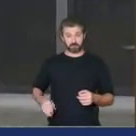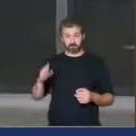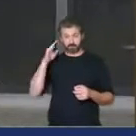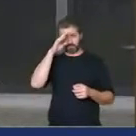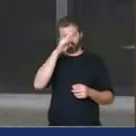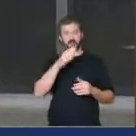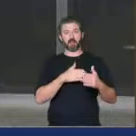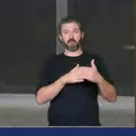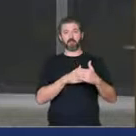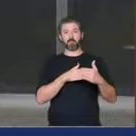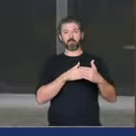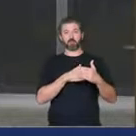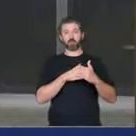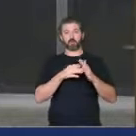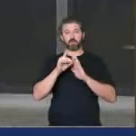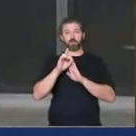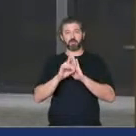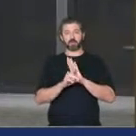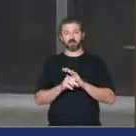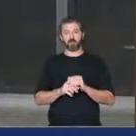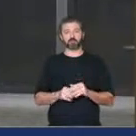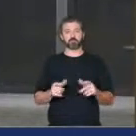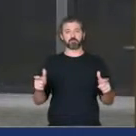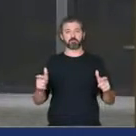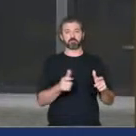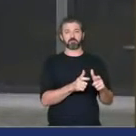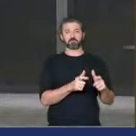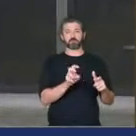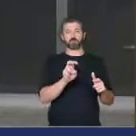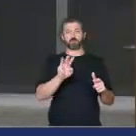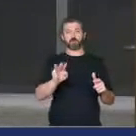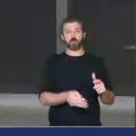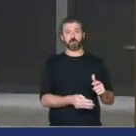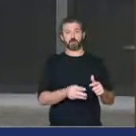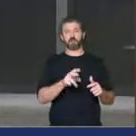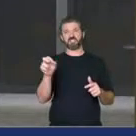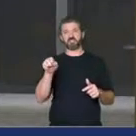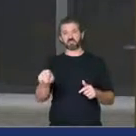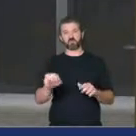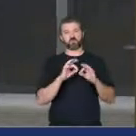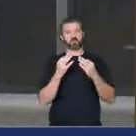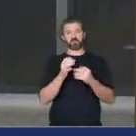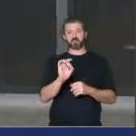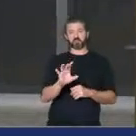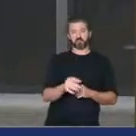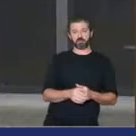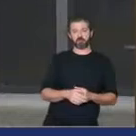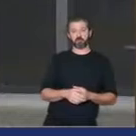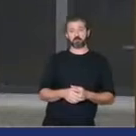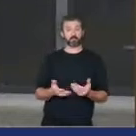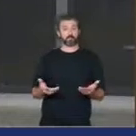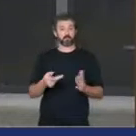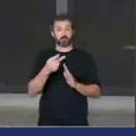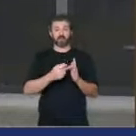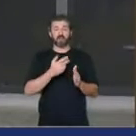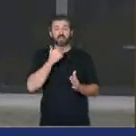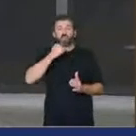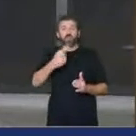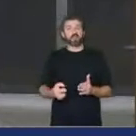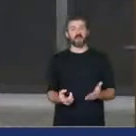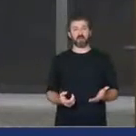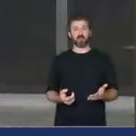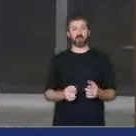limitou, através de um decreto, para apenas 5 milhões e meio de famílias. É um projeto insuficiente, mas